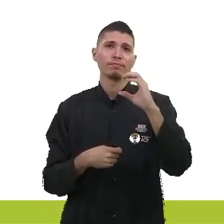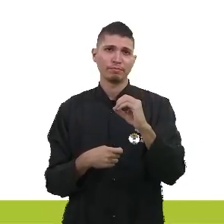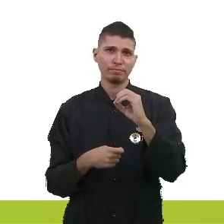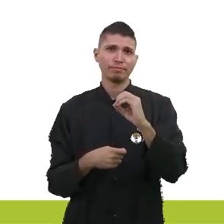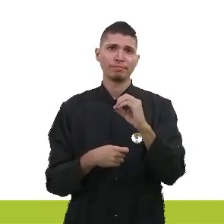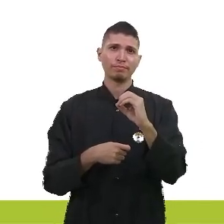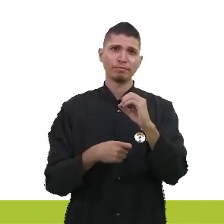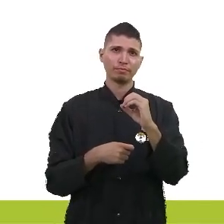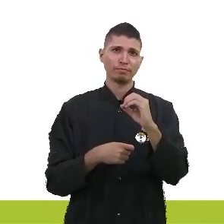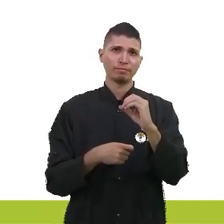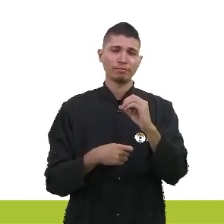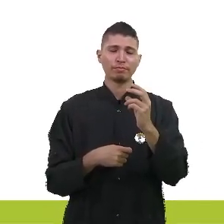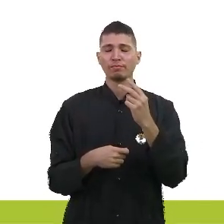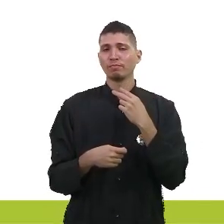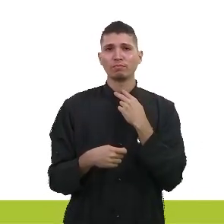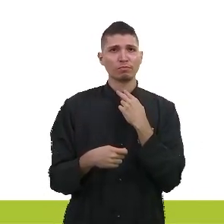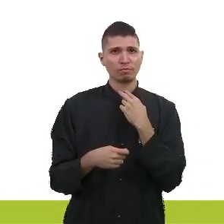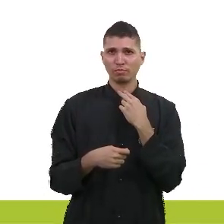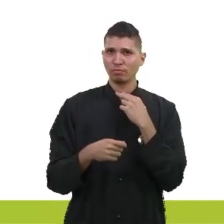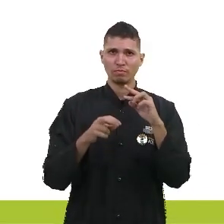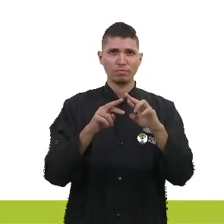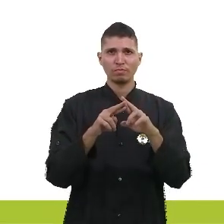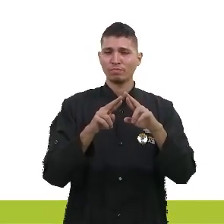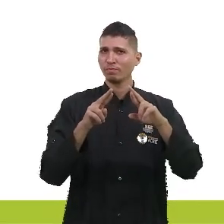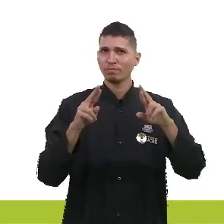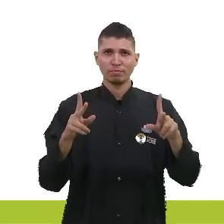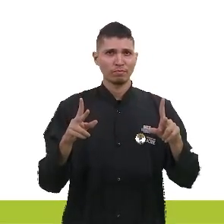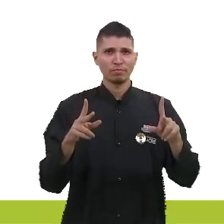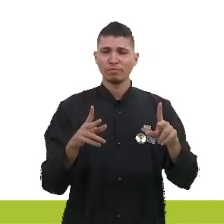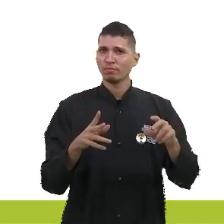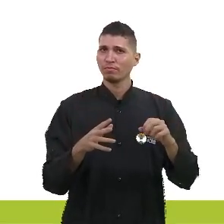não pode ser diferente,